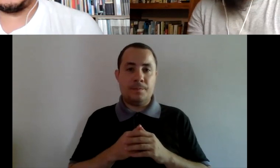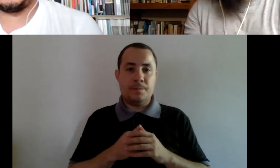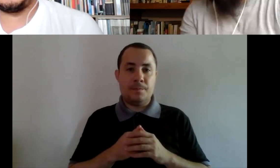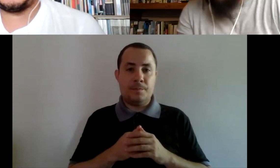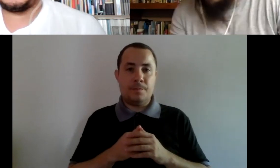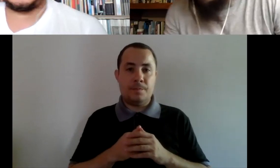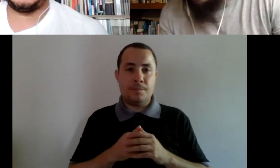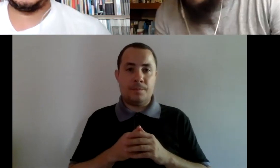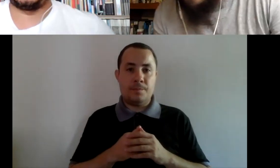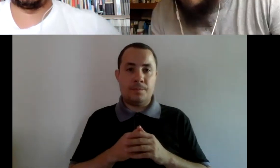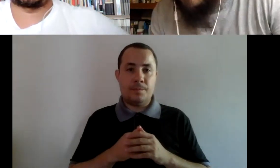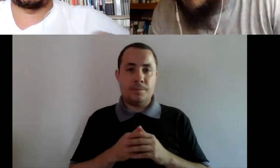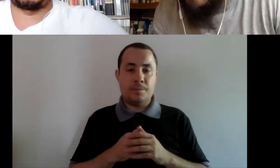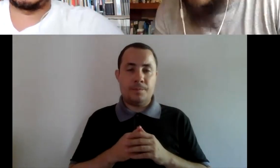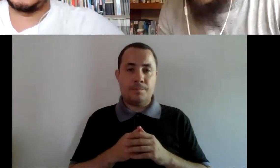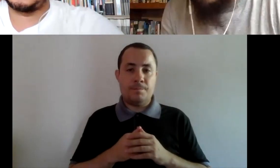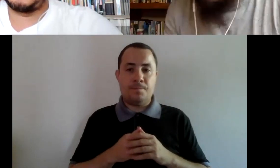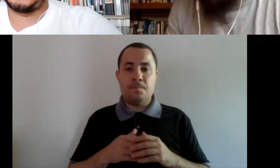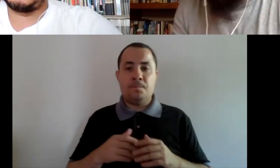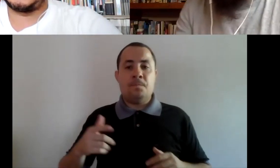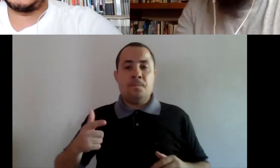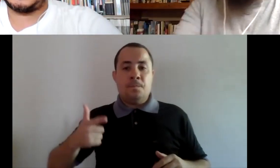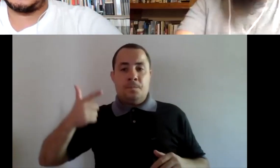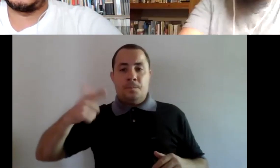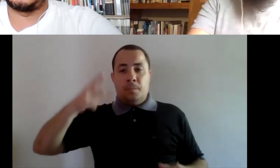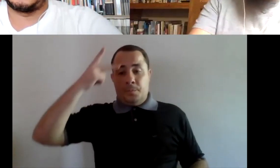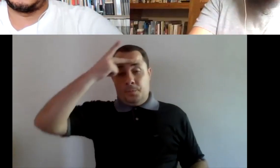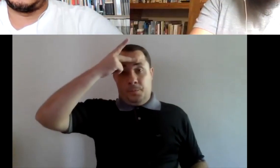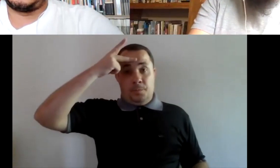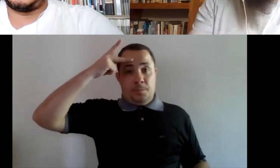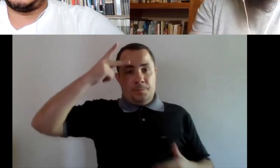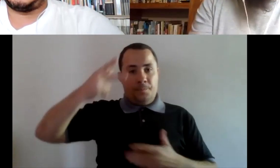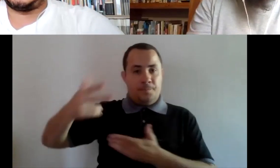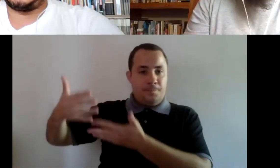enfim. Aqui tem outras pessoas que também comentaram